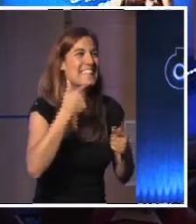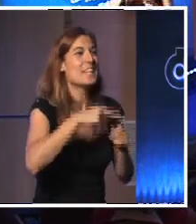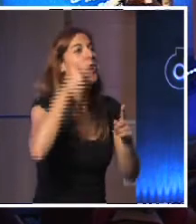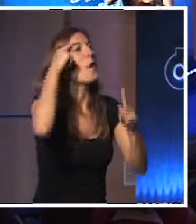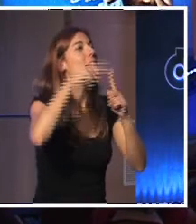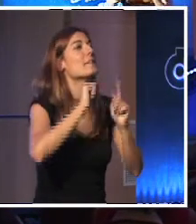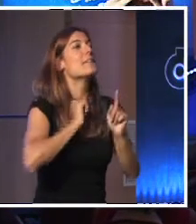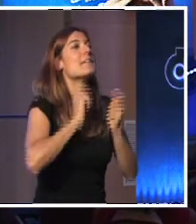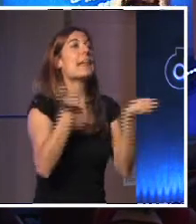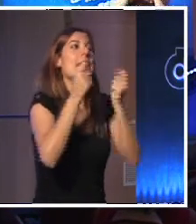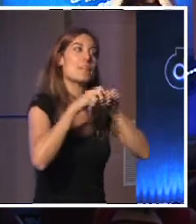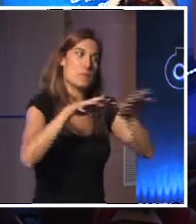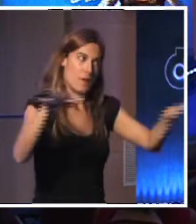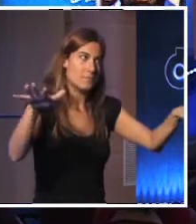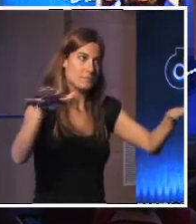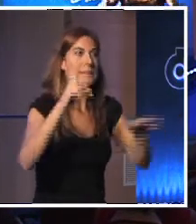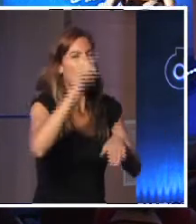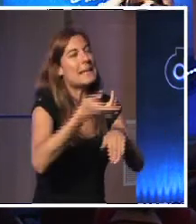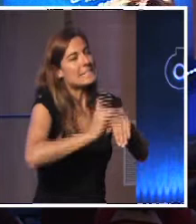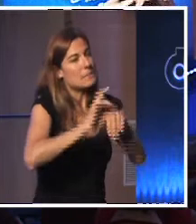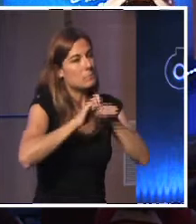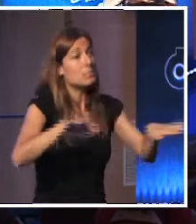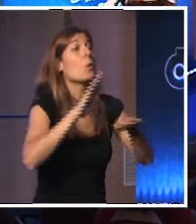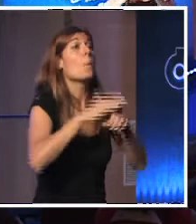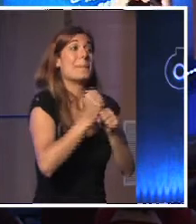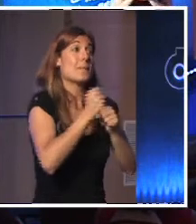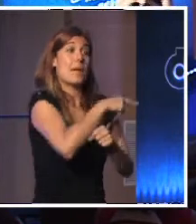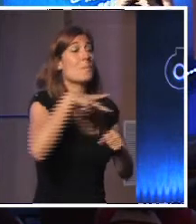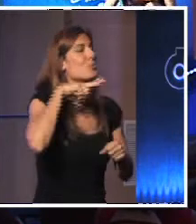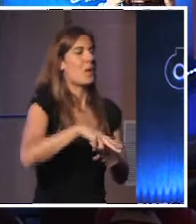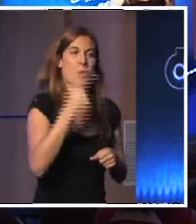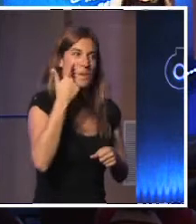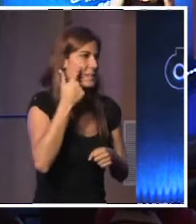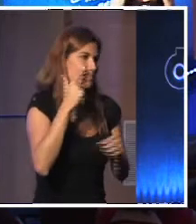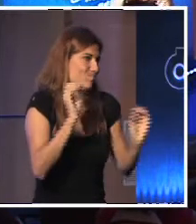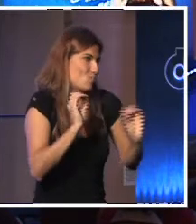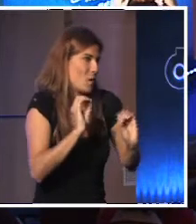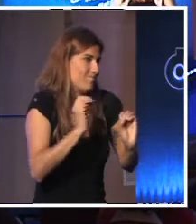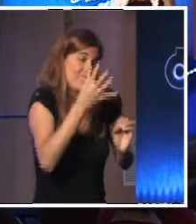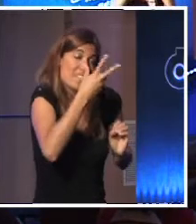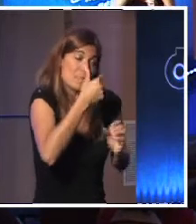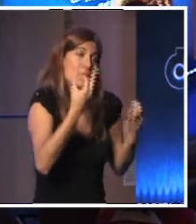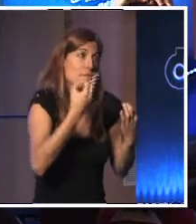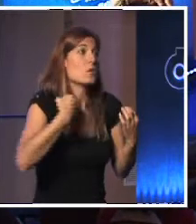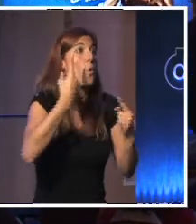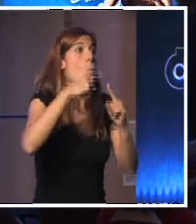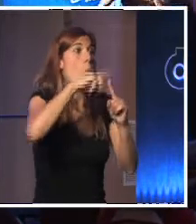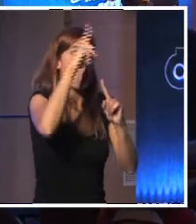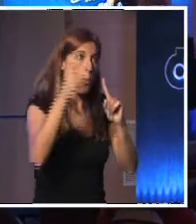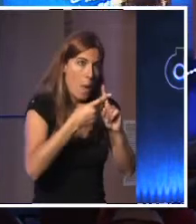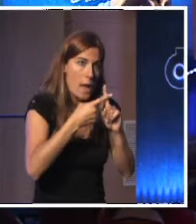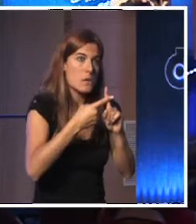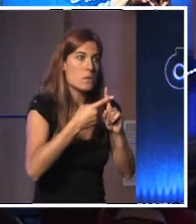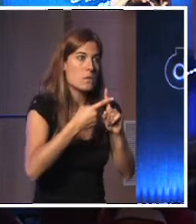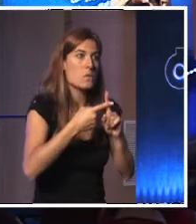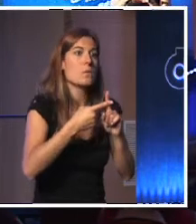divulgar e sensibilizar, porque não é conhecido este trabalho em Portugal, infelizmente. Nós andamos há um ano a